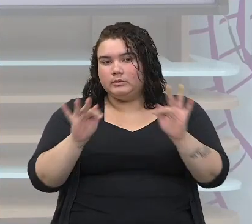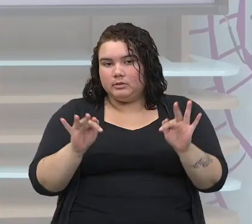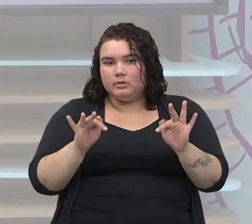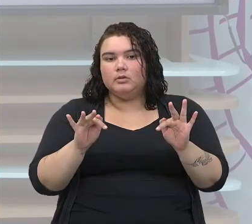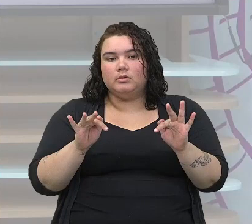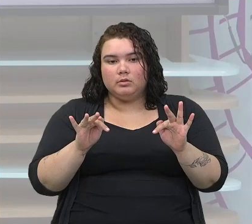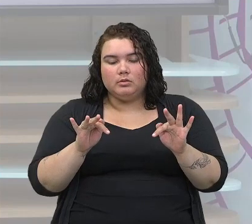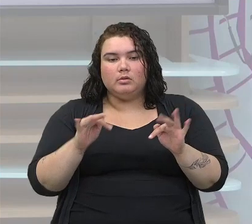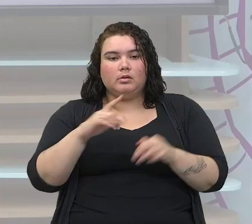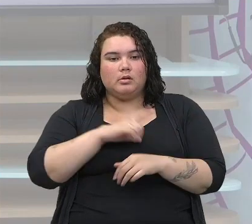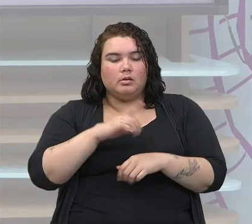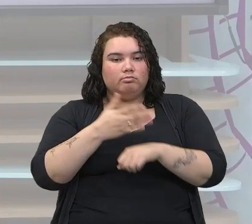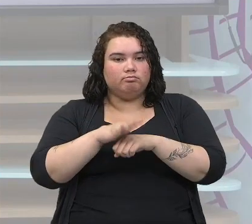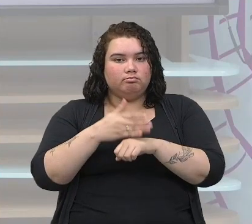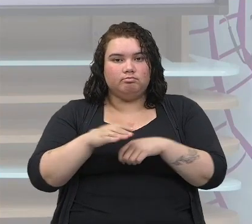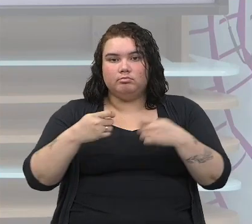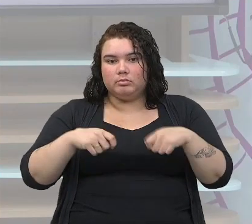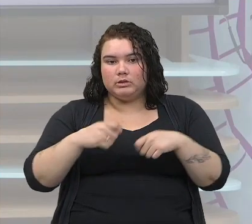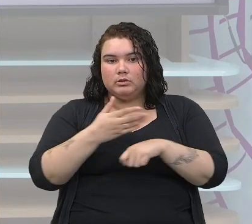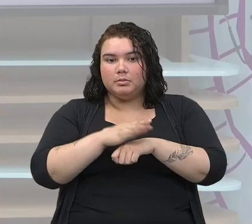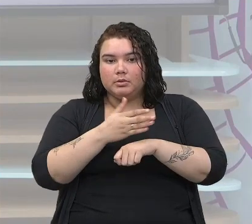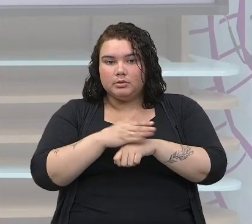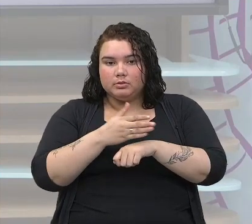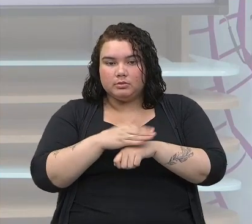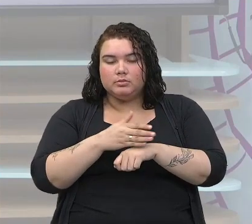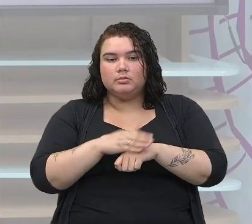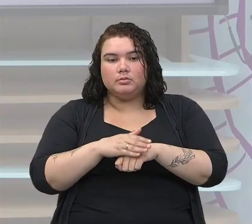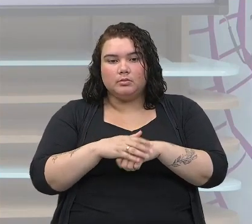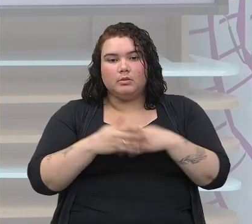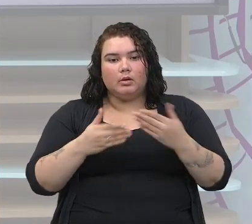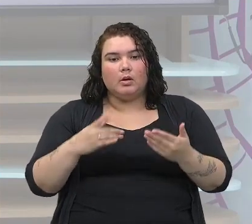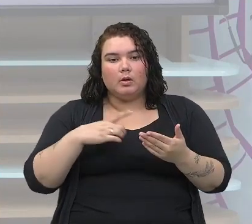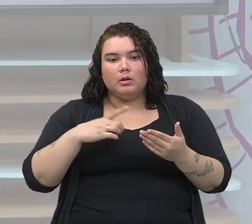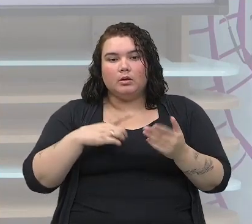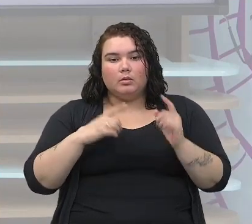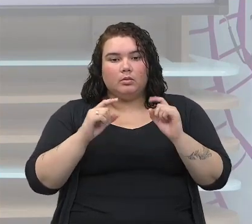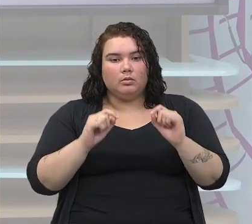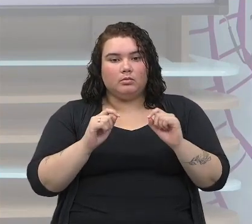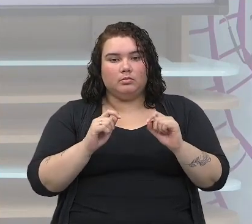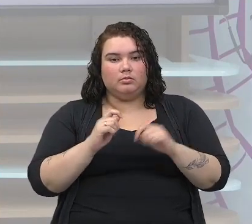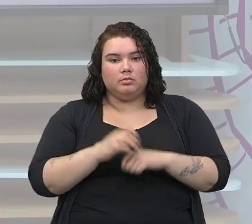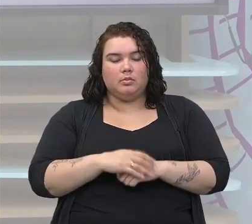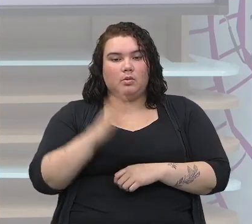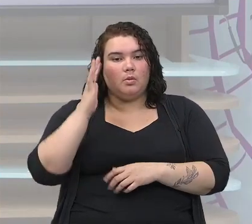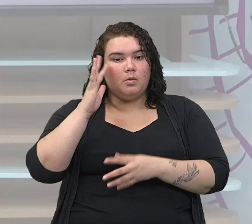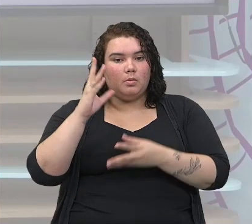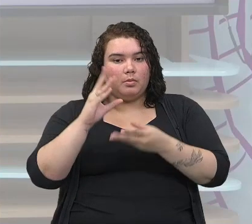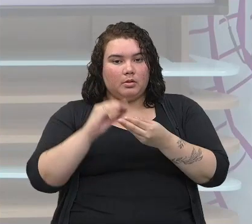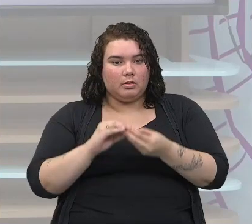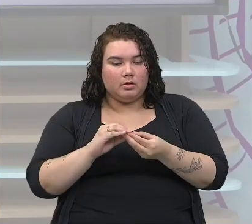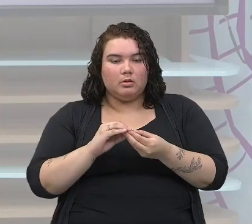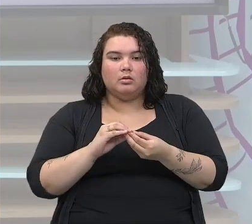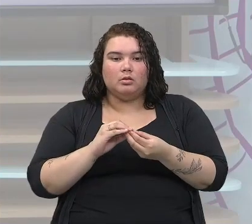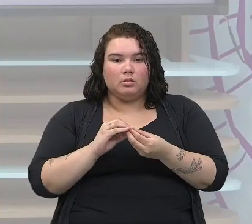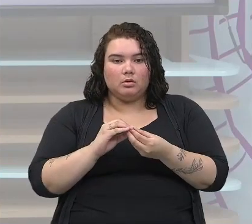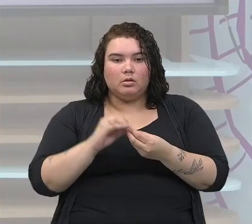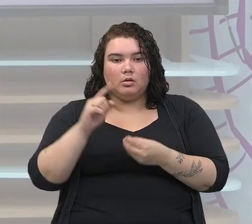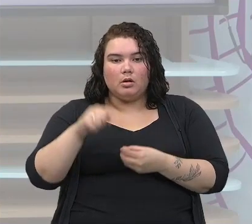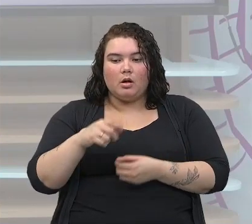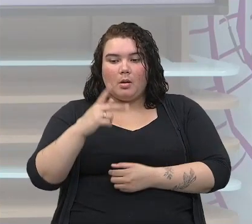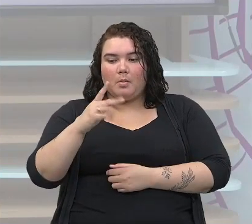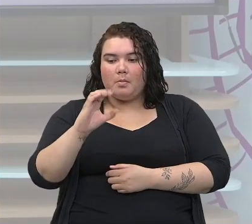porcentagem tem que praticar, né? E nós temos aqui que entender bem que é o por